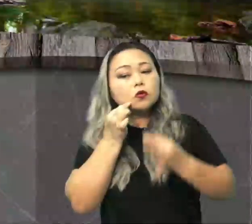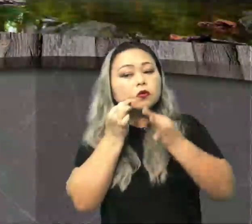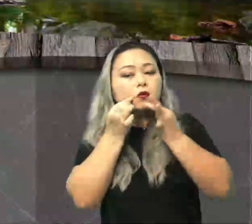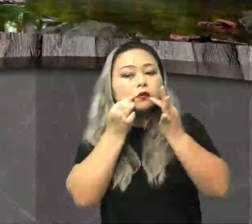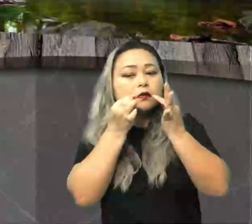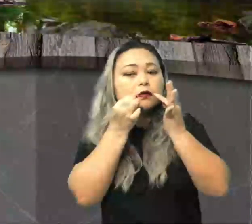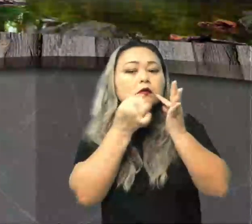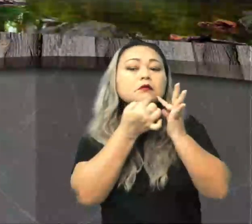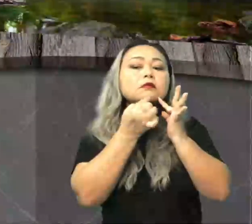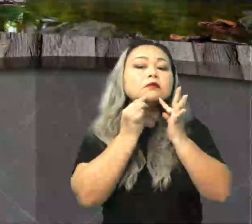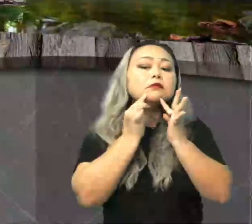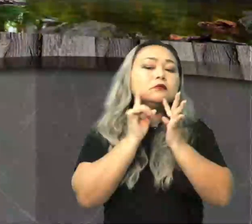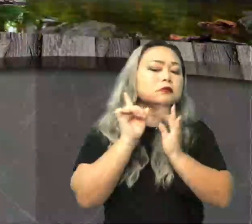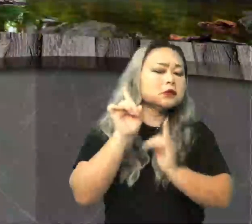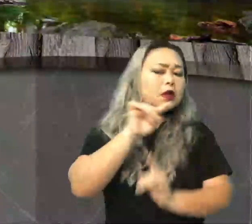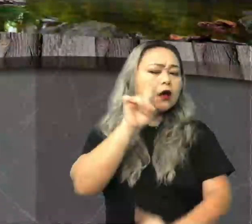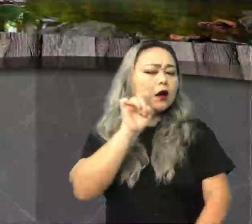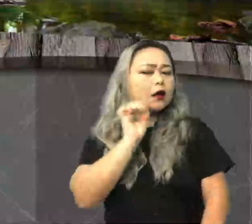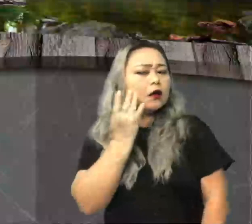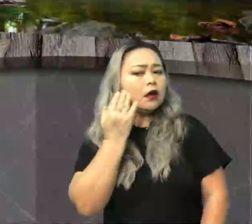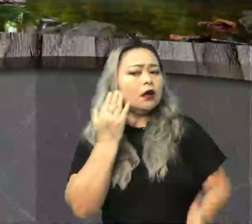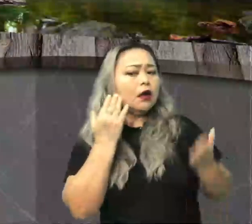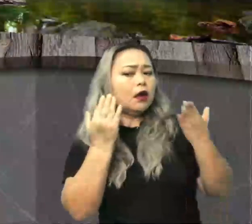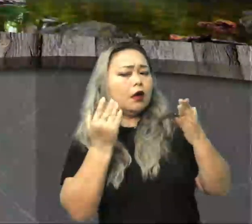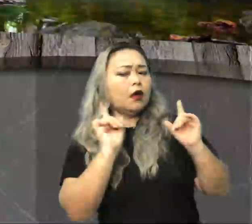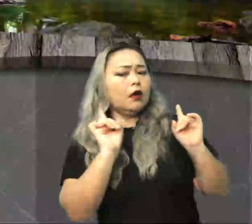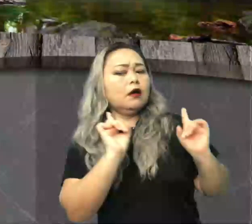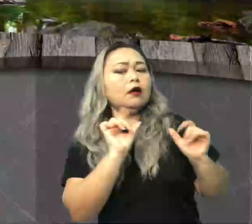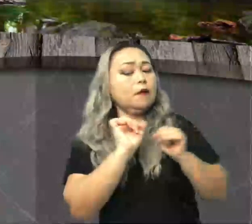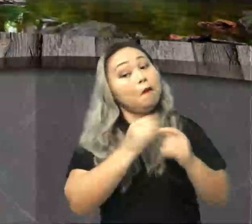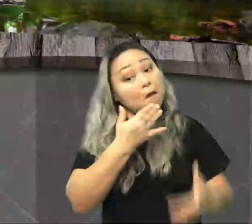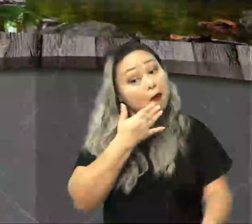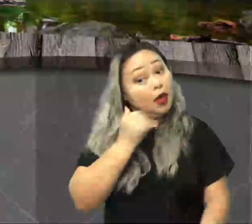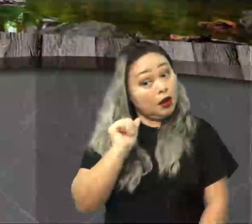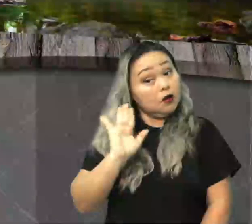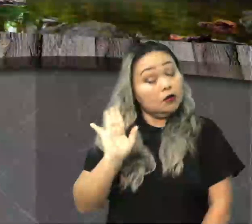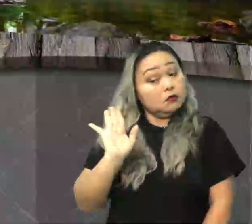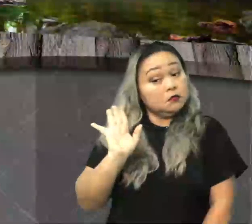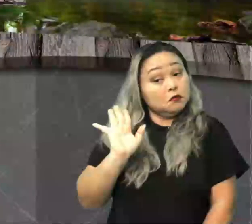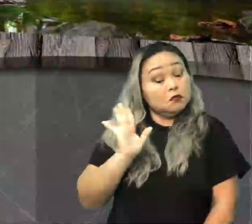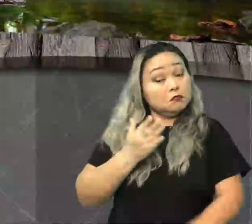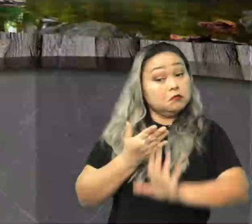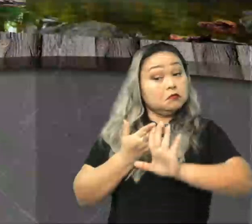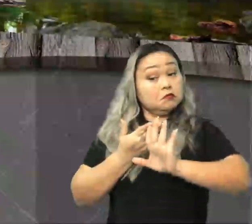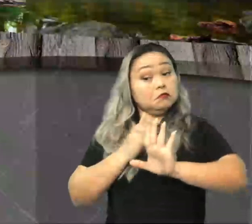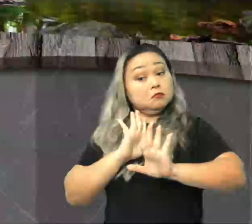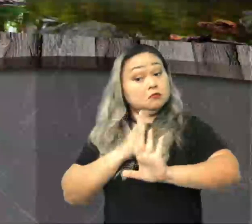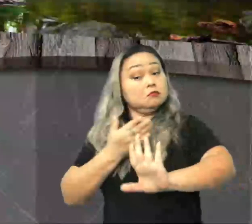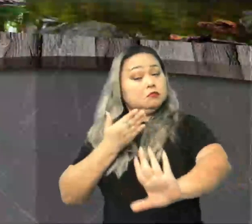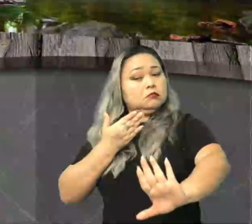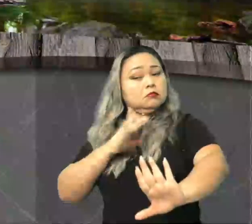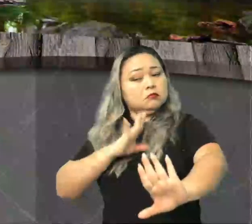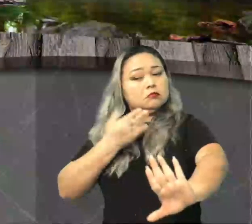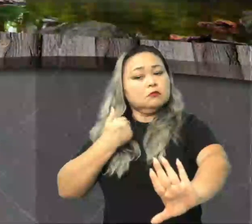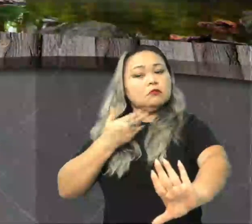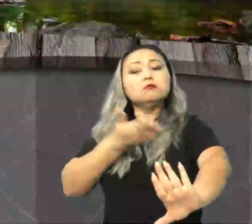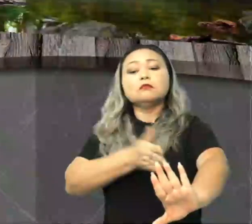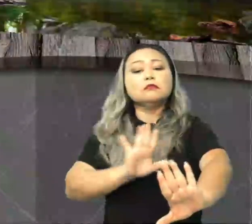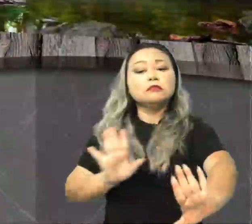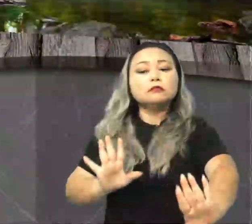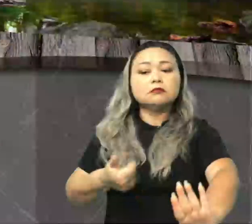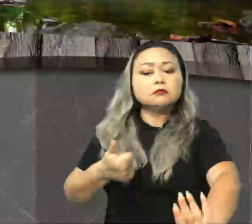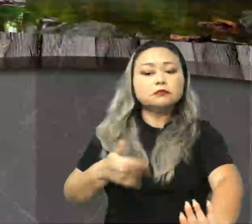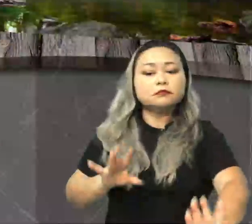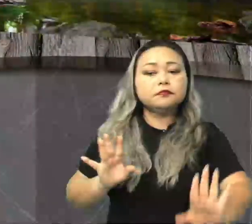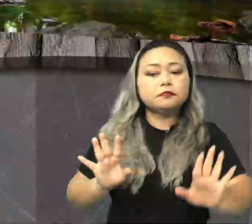e aí a pessoa fica, será que é? Será que não é? Melhor, né? Manter a distância, então, em relação a isso,